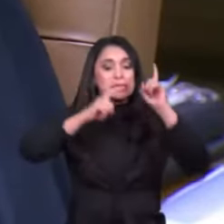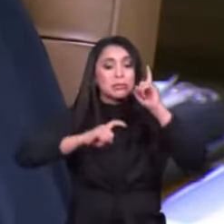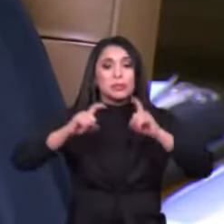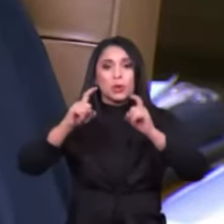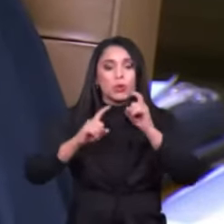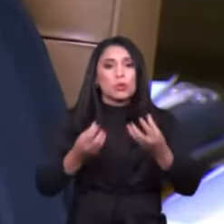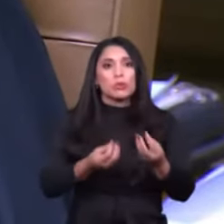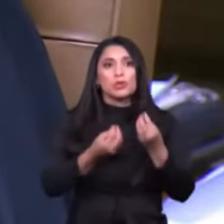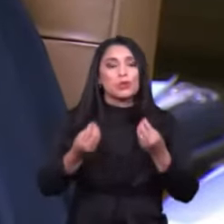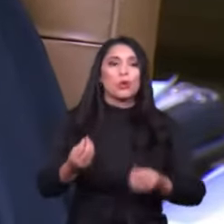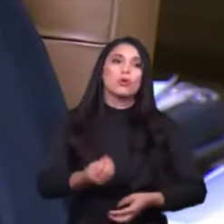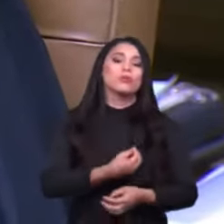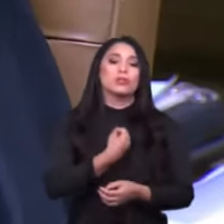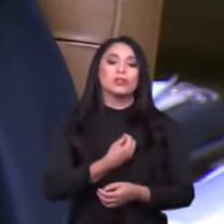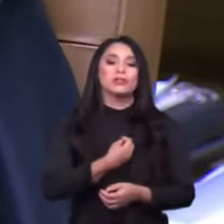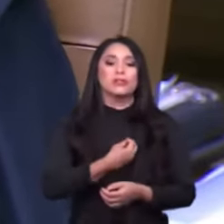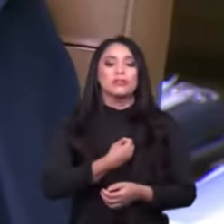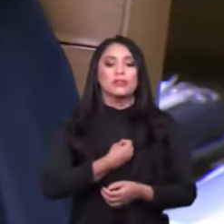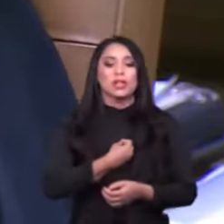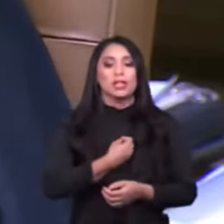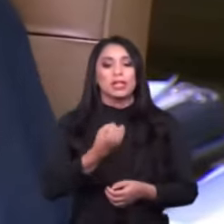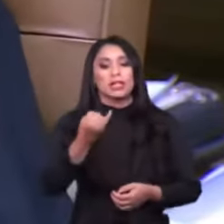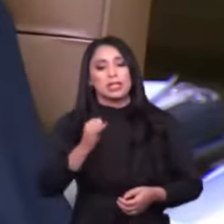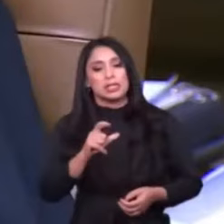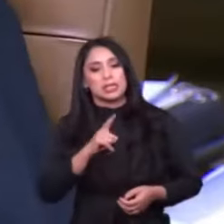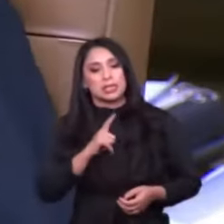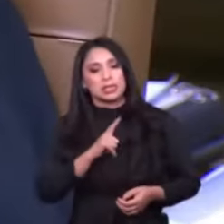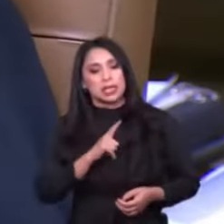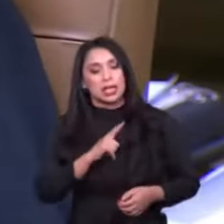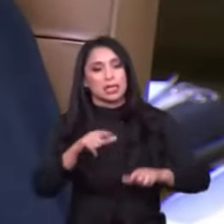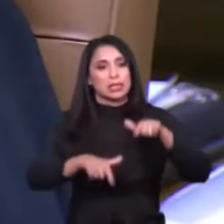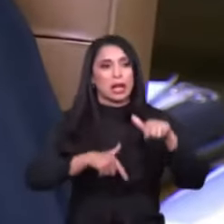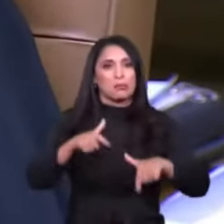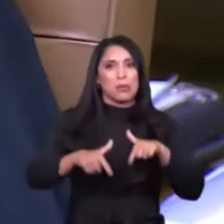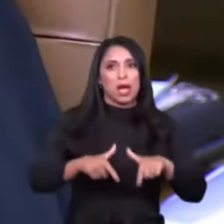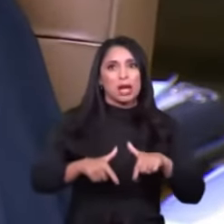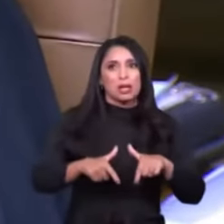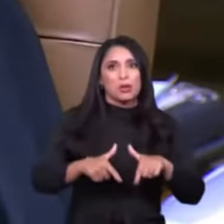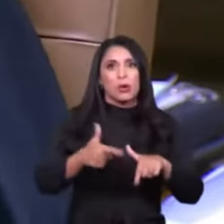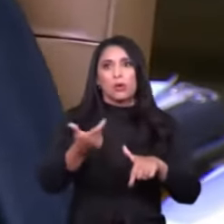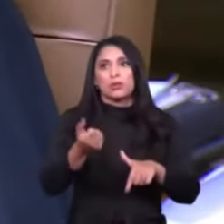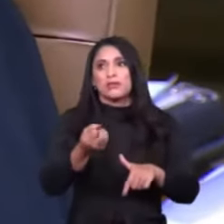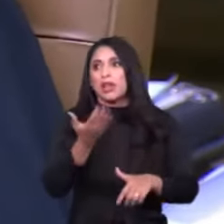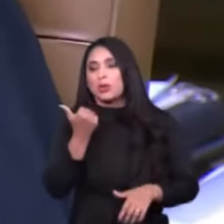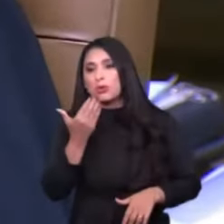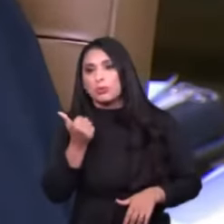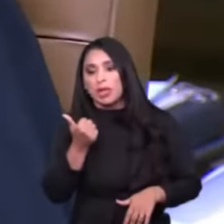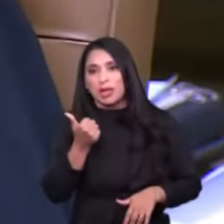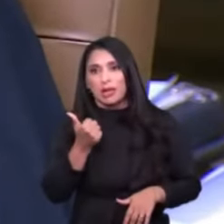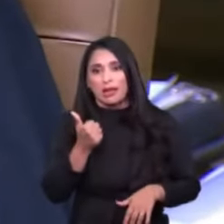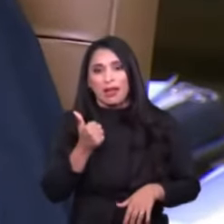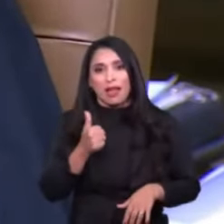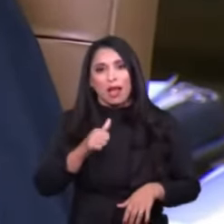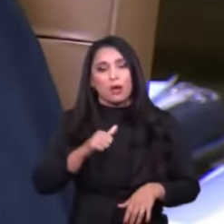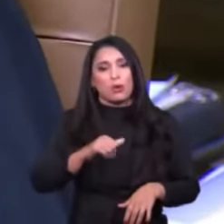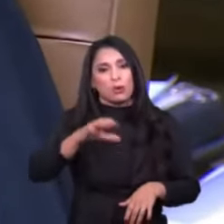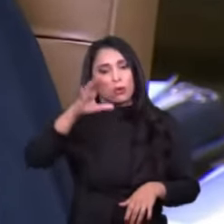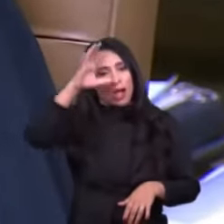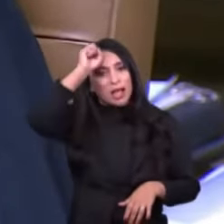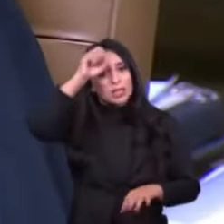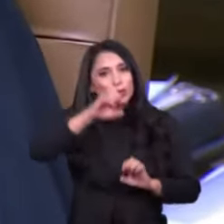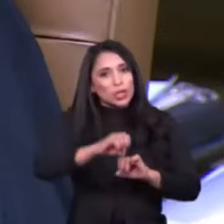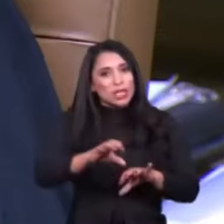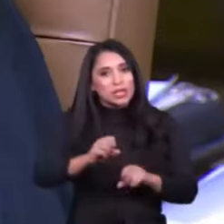sobrevivência, se possuem ou não um emprego ou o que vai comer. O nível de educação de pais e mães no